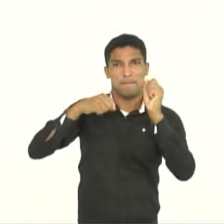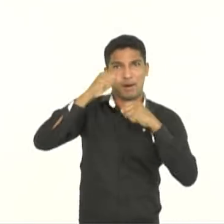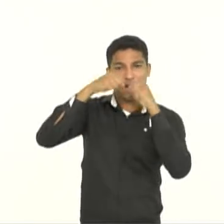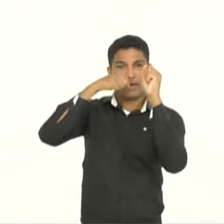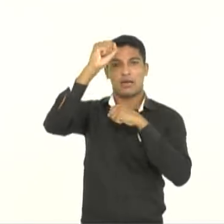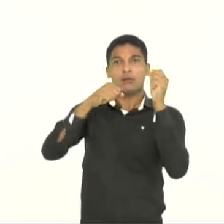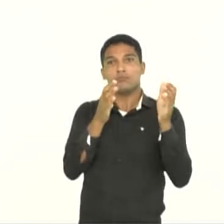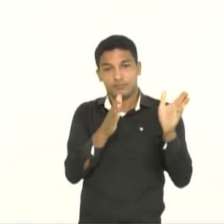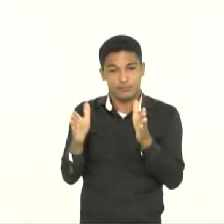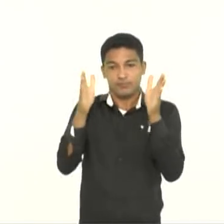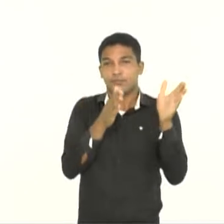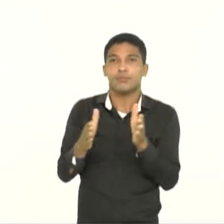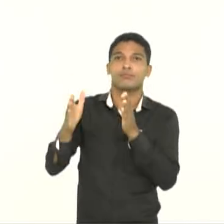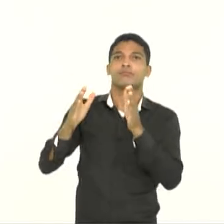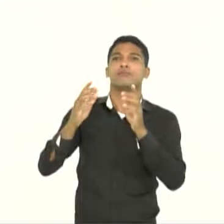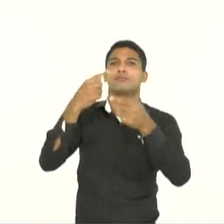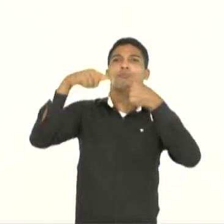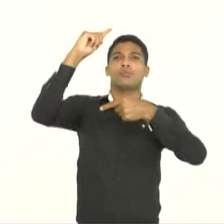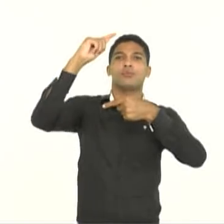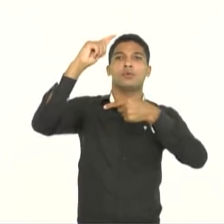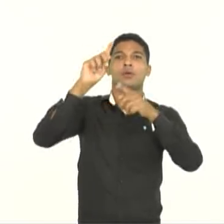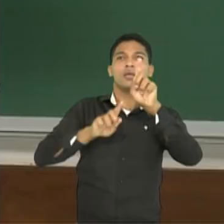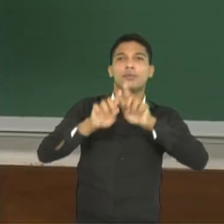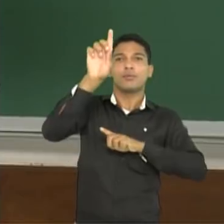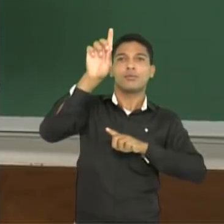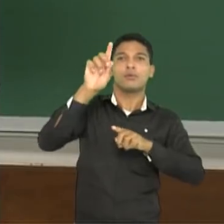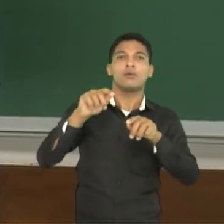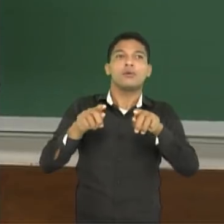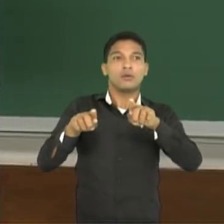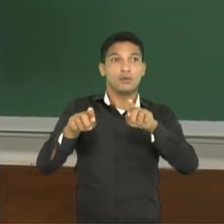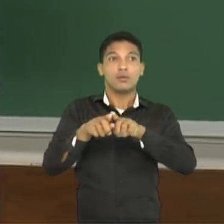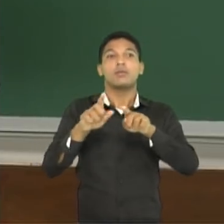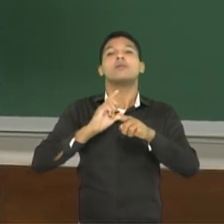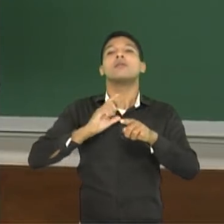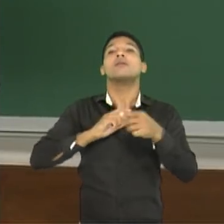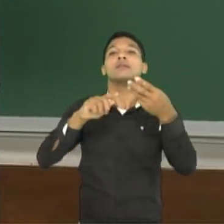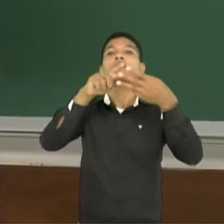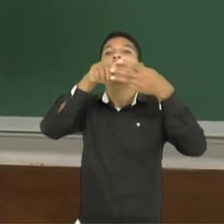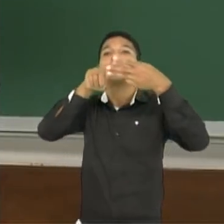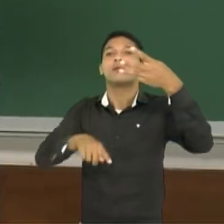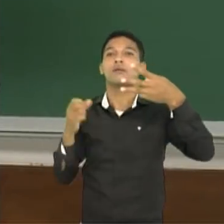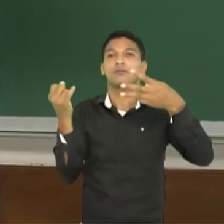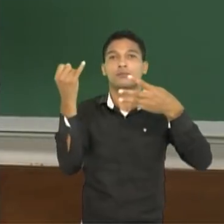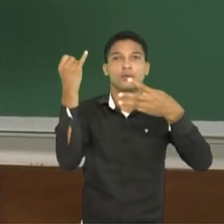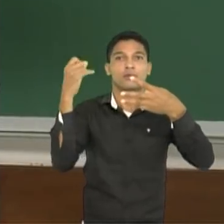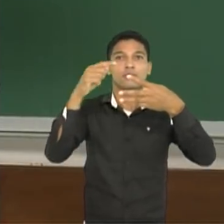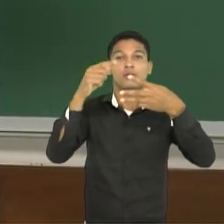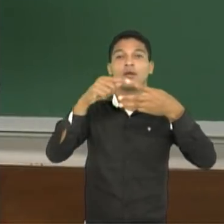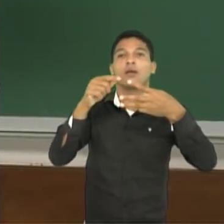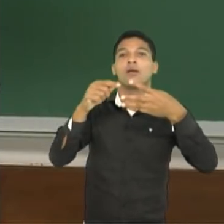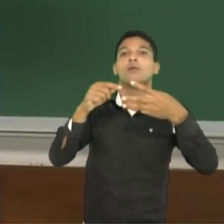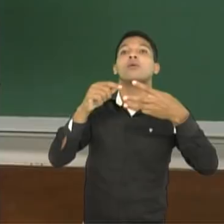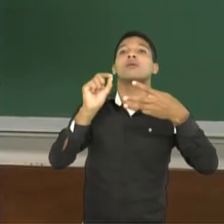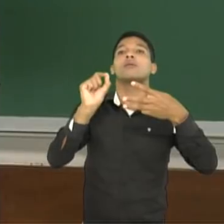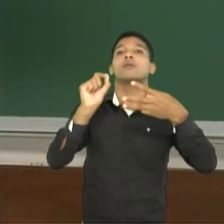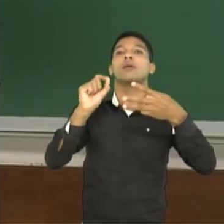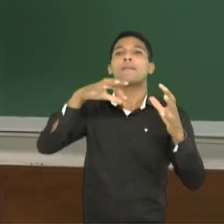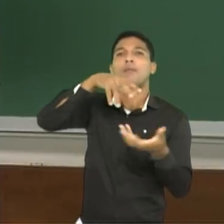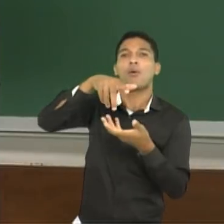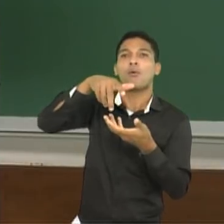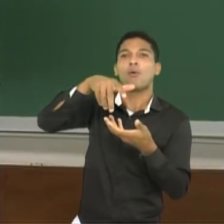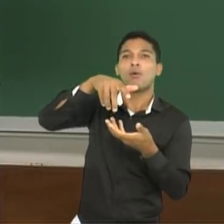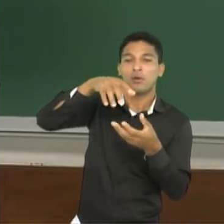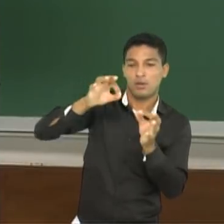ter ali outros 3 fatores que fizeram com que essa condição se ampliasse. As distâncias geográficas